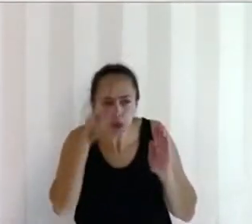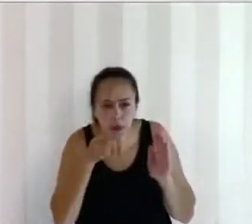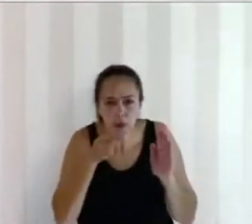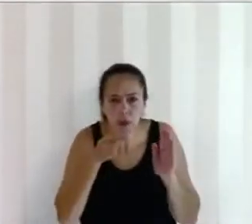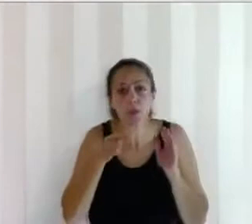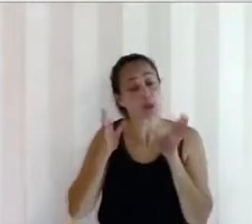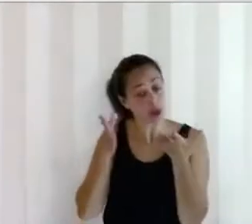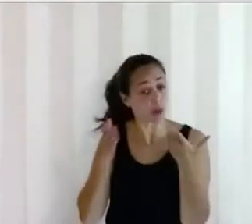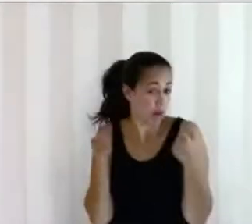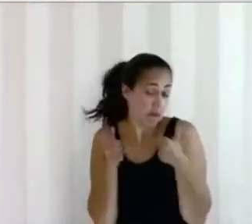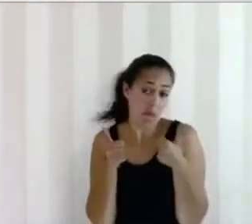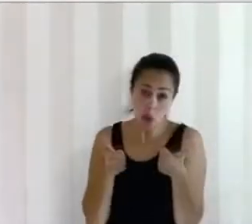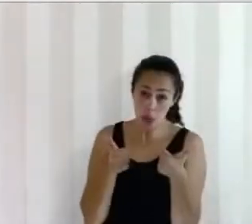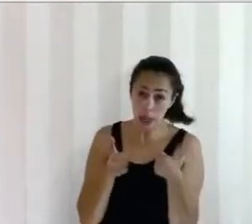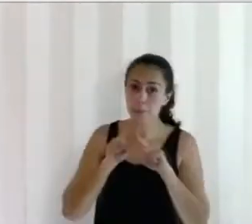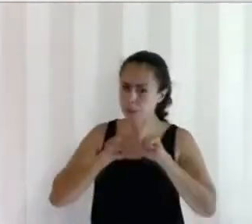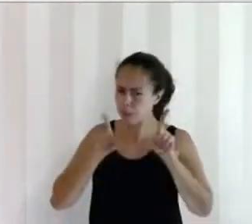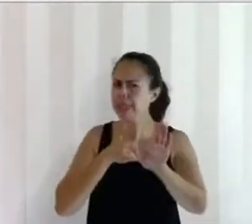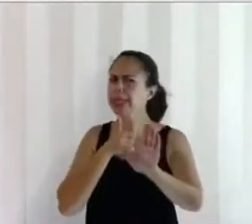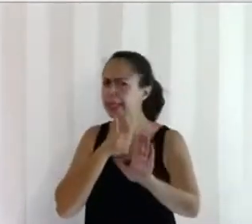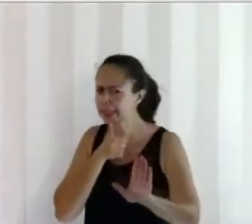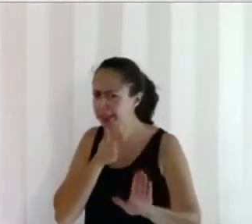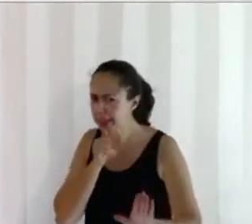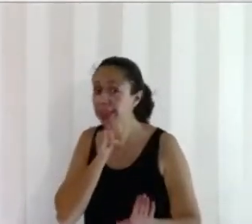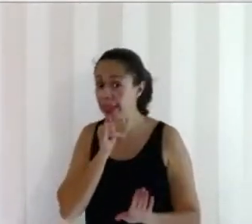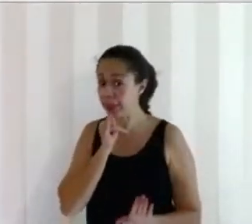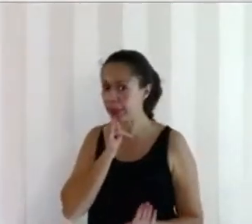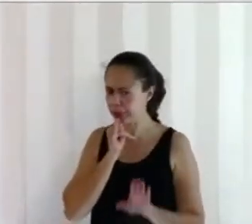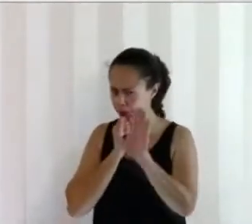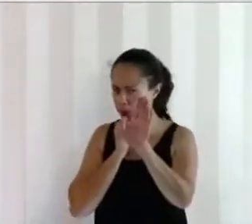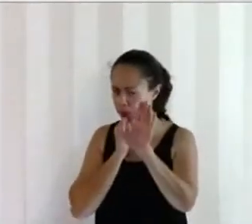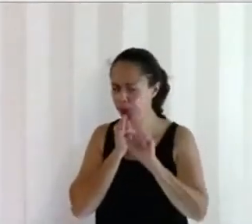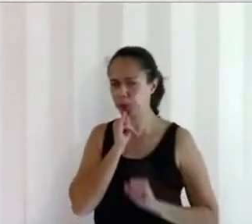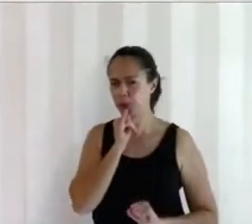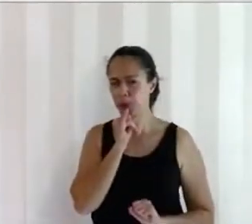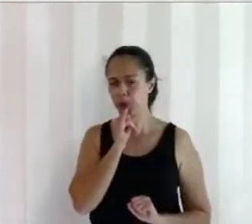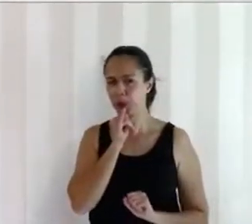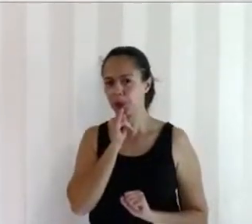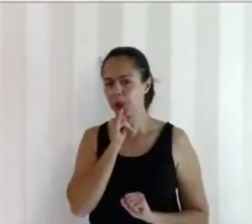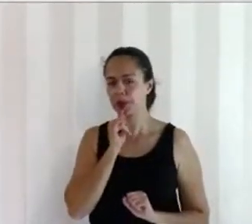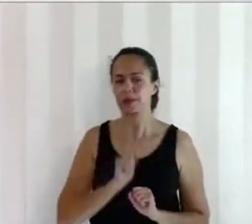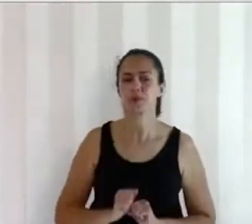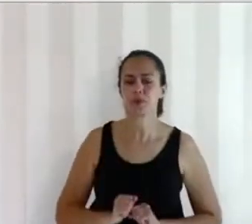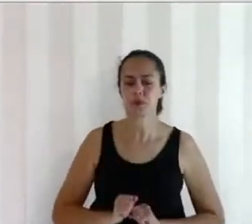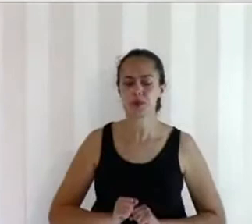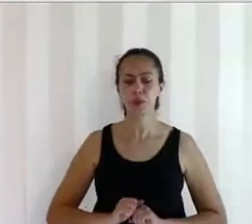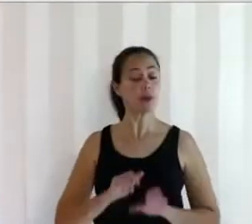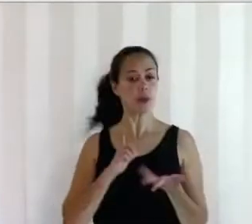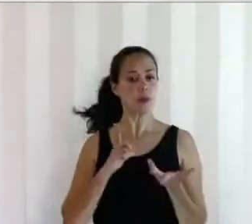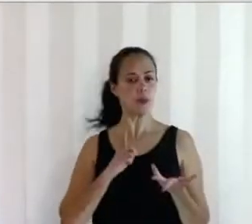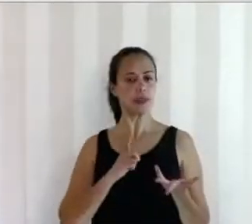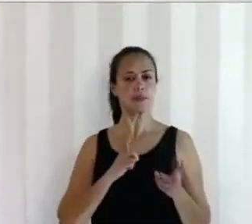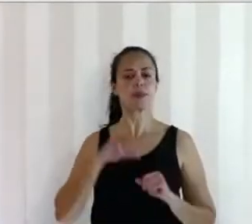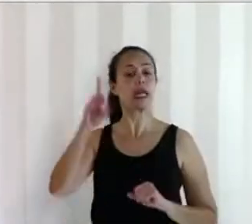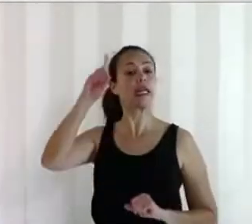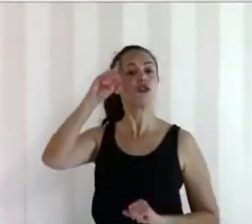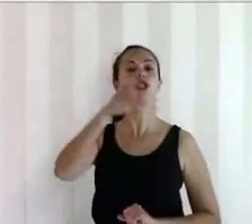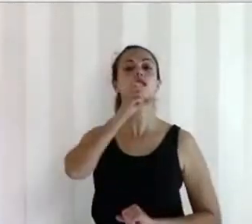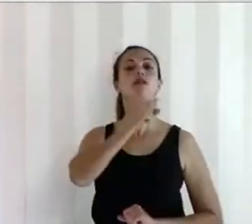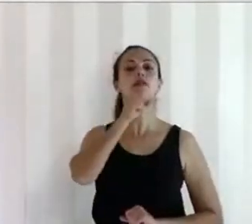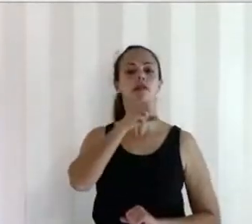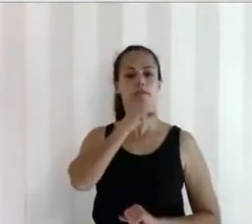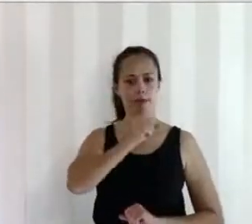um exemplo de como isso funcionava. Por exemplo, o sábado, que o Senhor Jesus teve uma luta grande